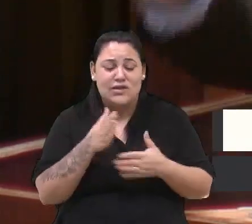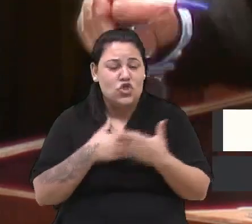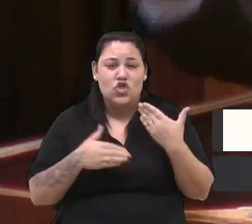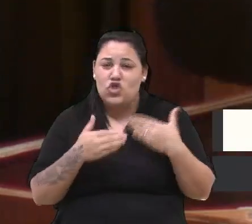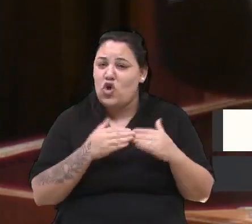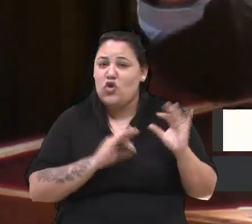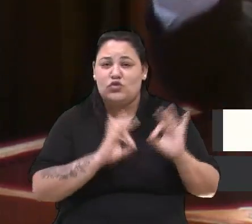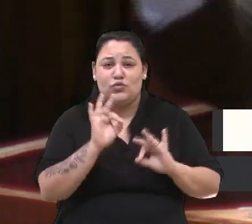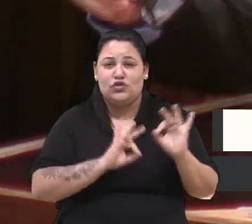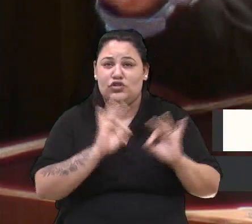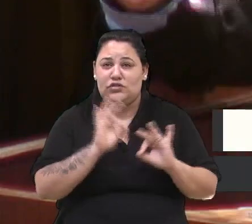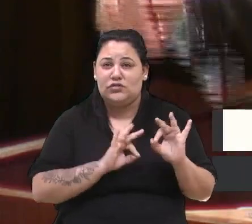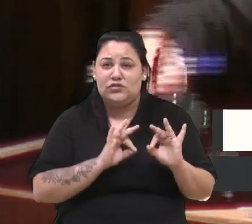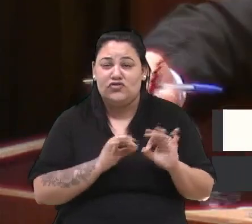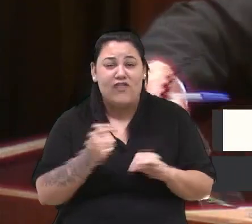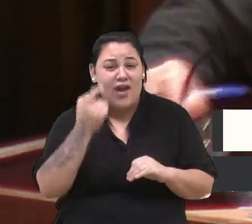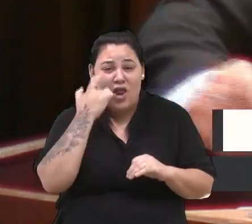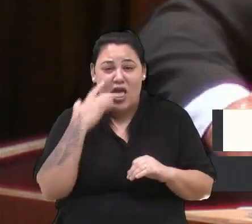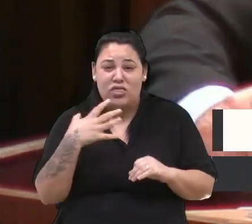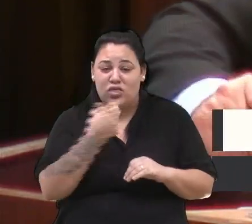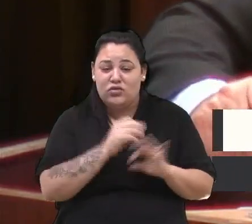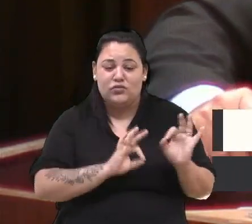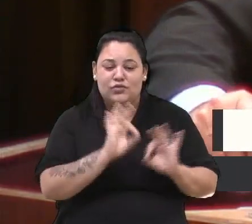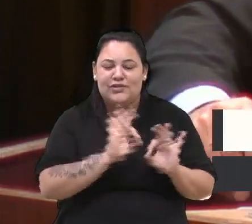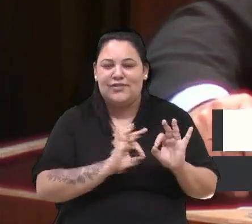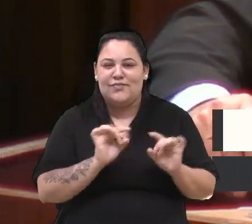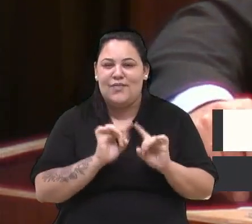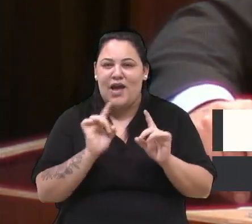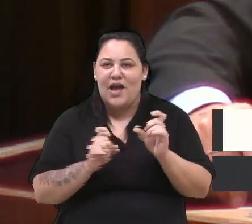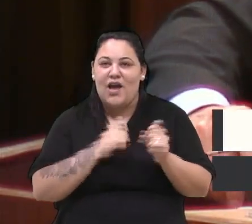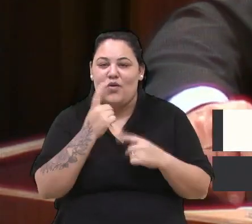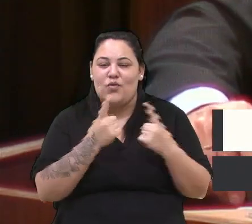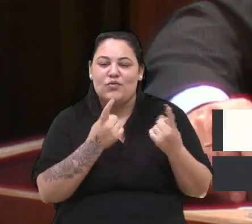vamos finalizar todos. Mas alguns eu gostaria de